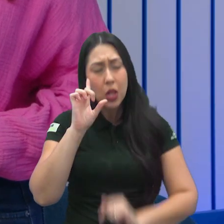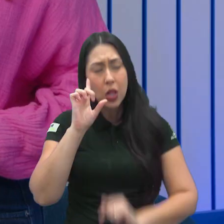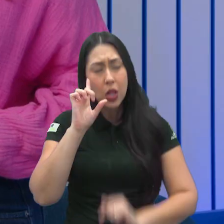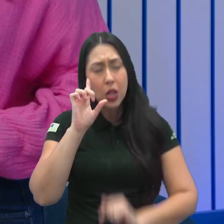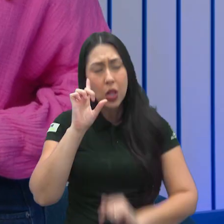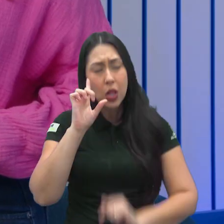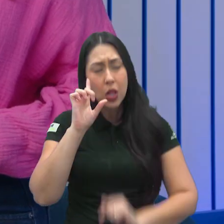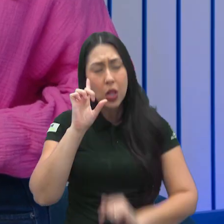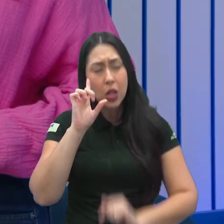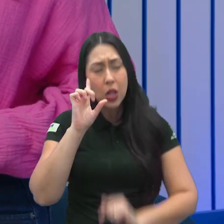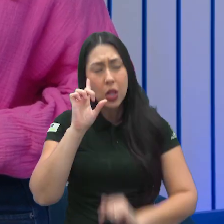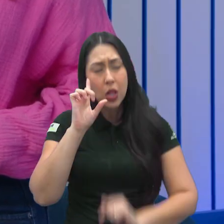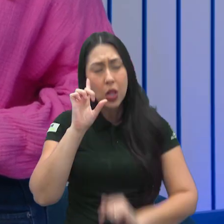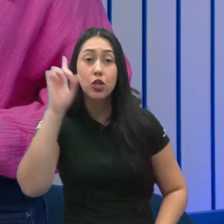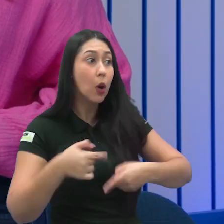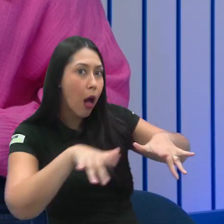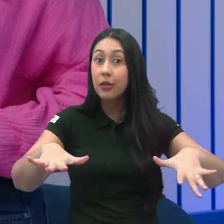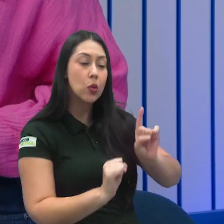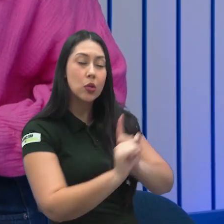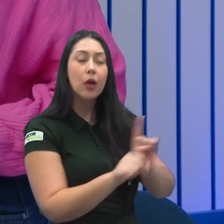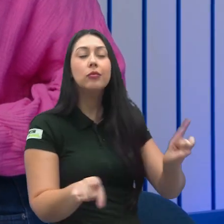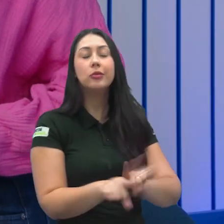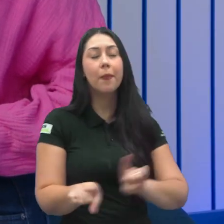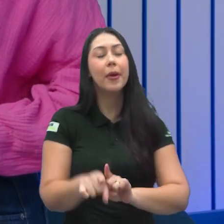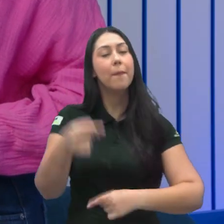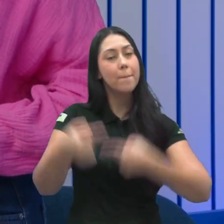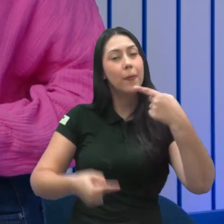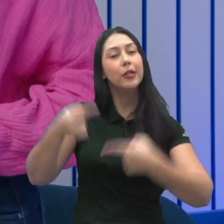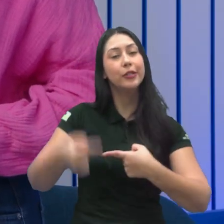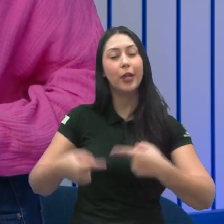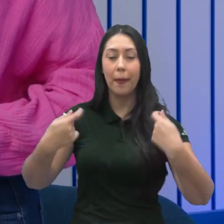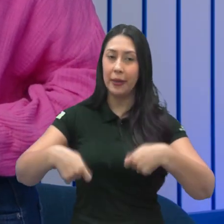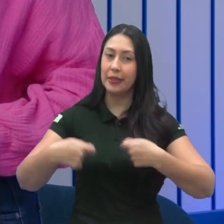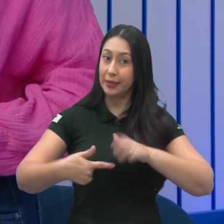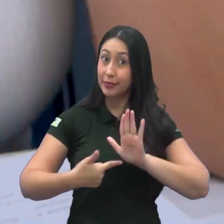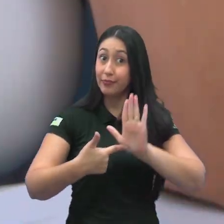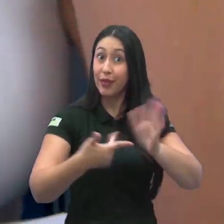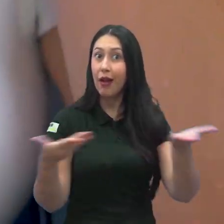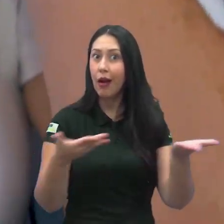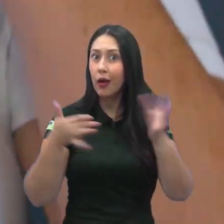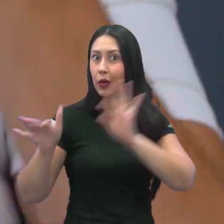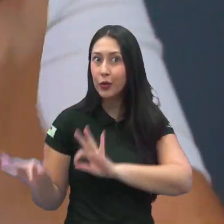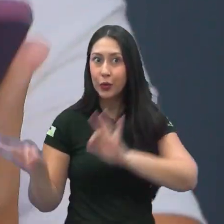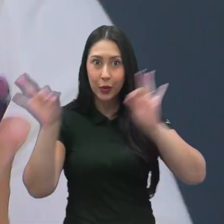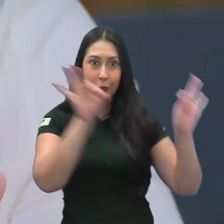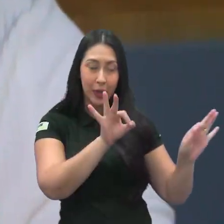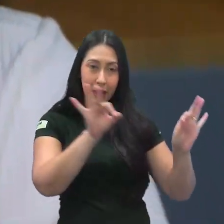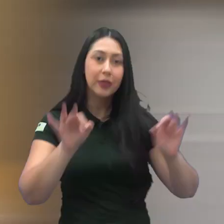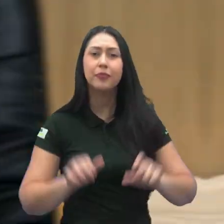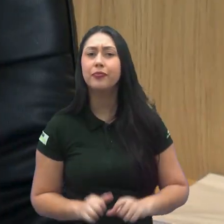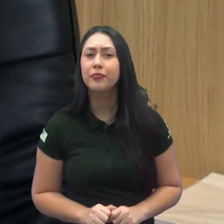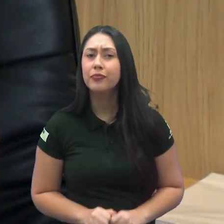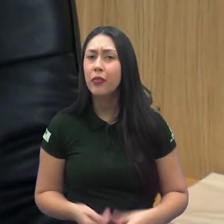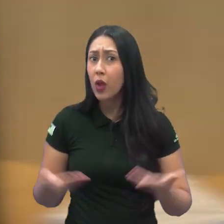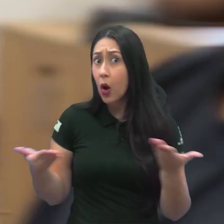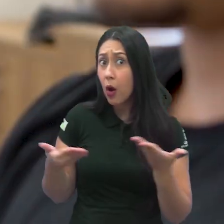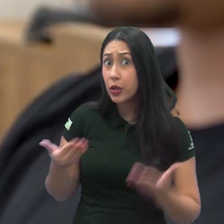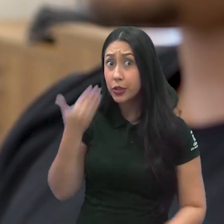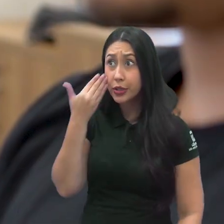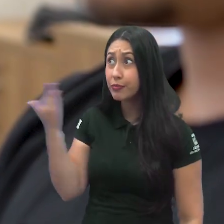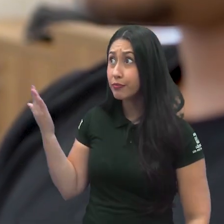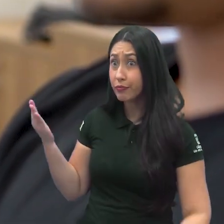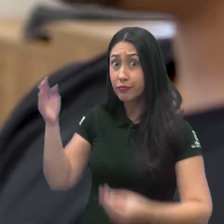conquistas sociais e políticas das mulheres que merecem destaque. Vamos conferir. Se hoje Julianas, Sinaras